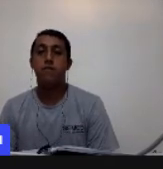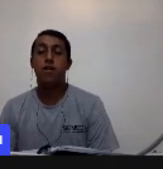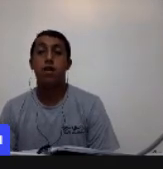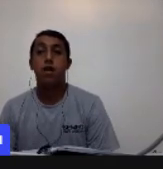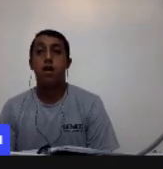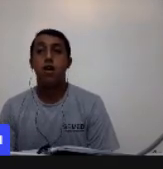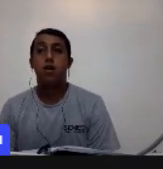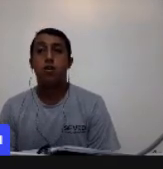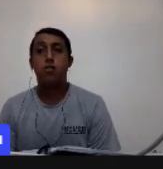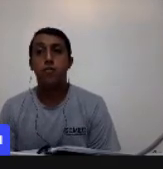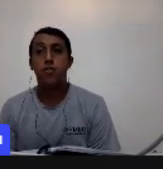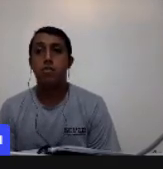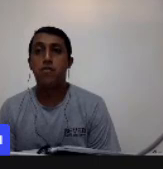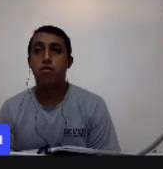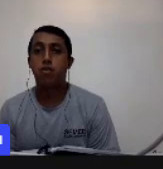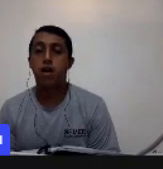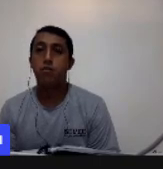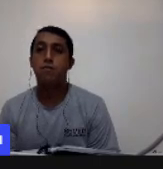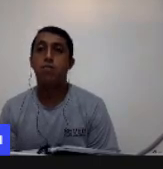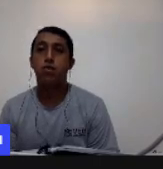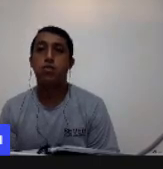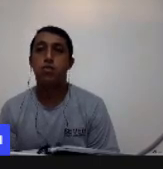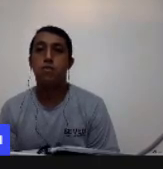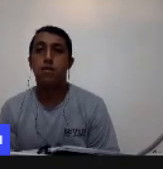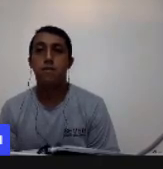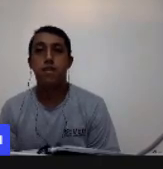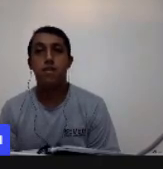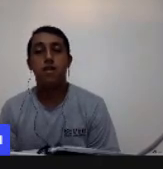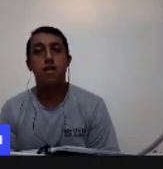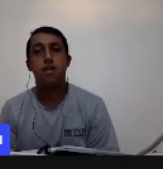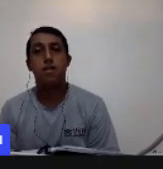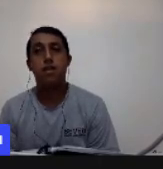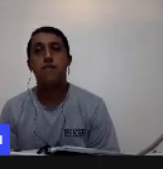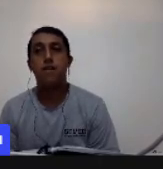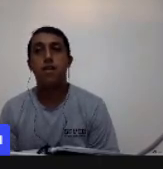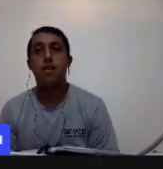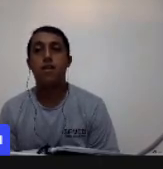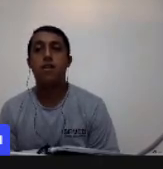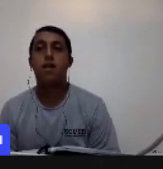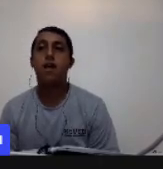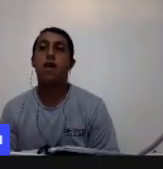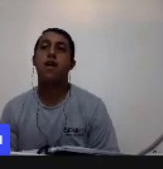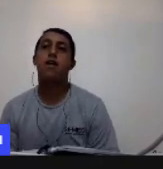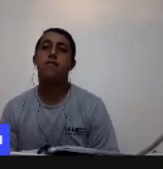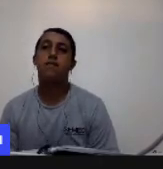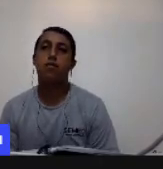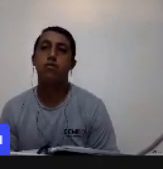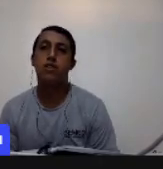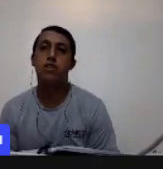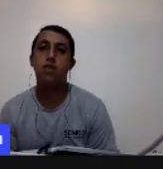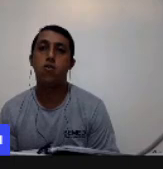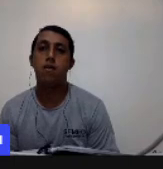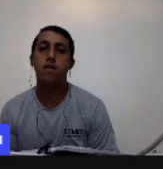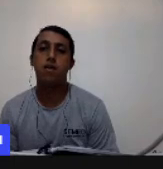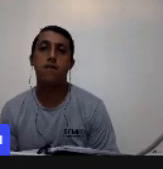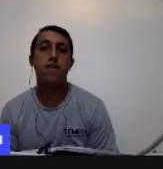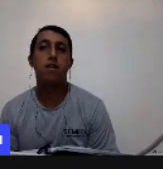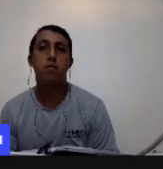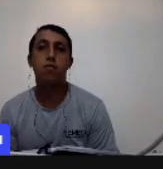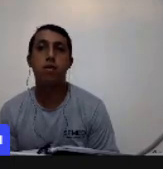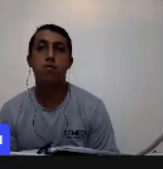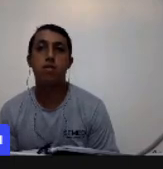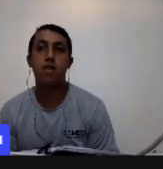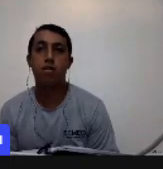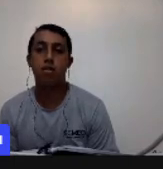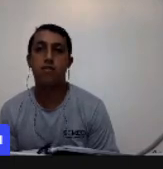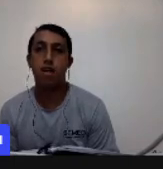Agradecemos, né, pela sua fala. Agora eu convido o professor Carlos Porto para saber se quer sugerir quer